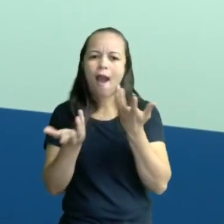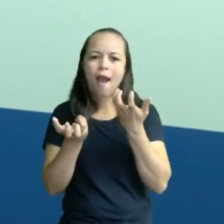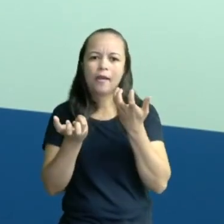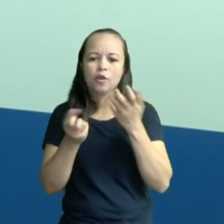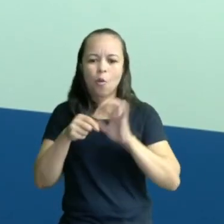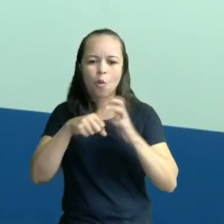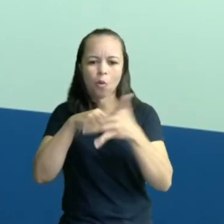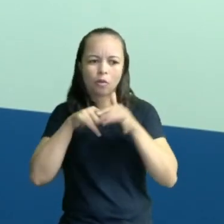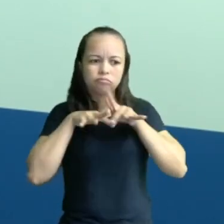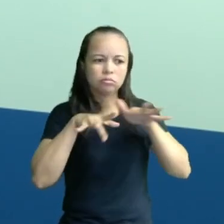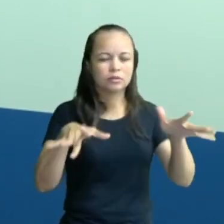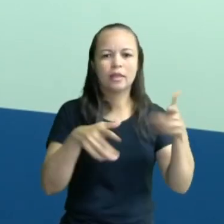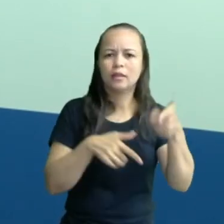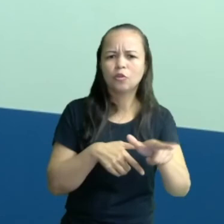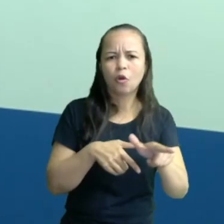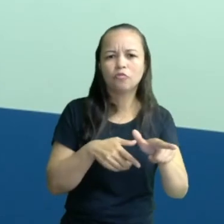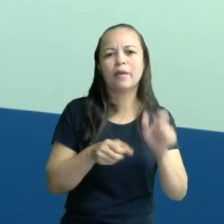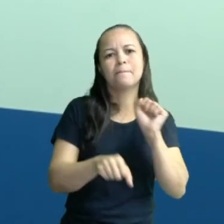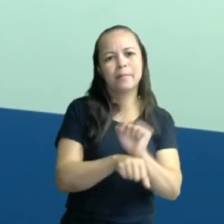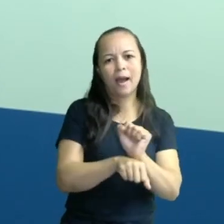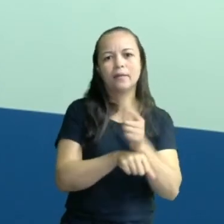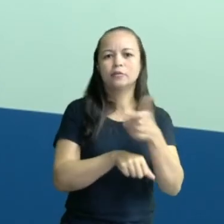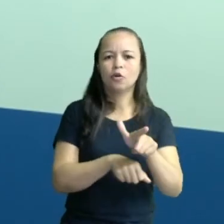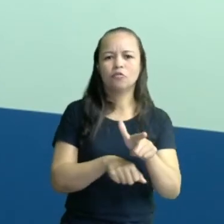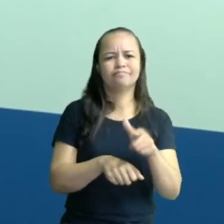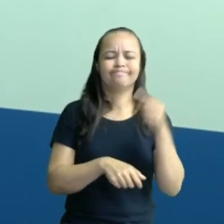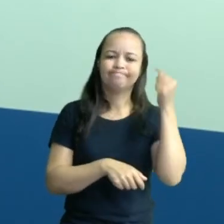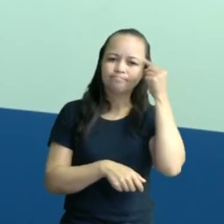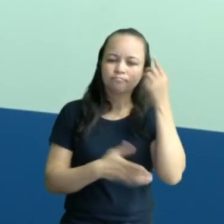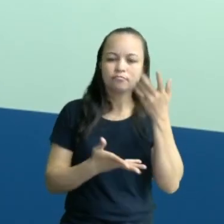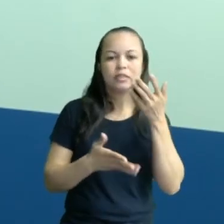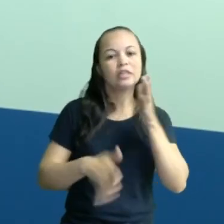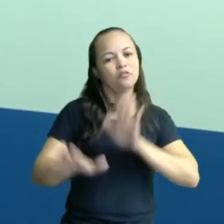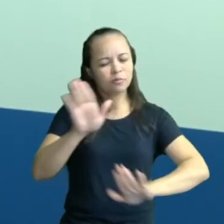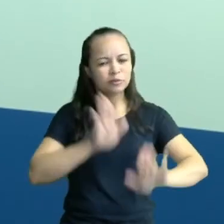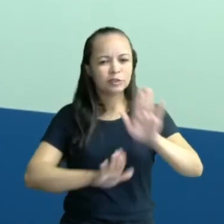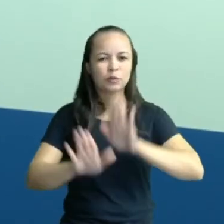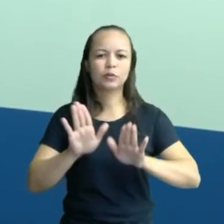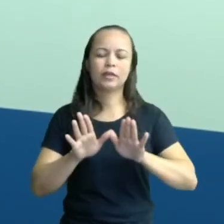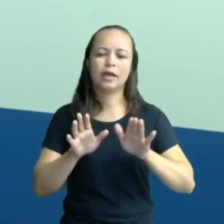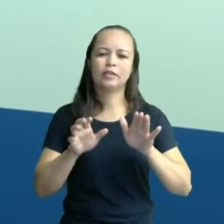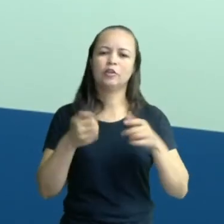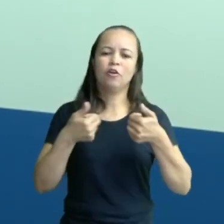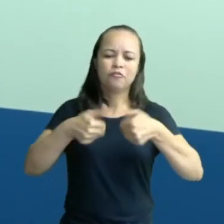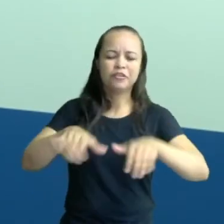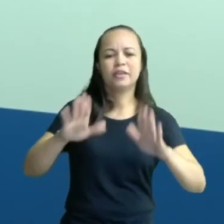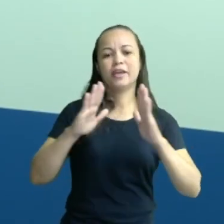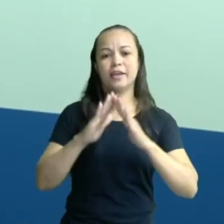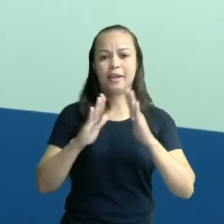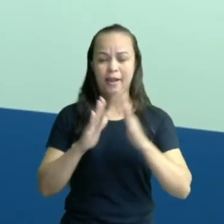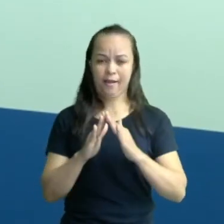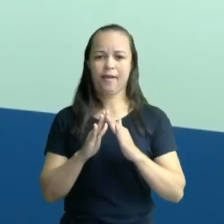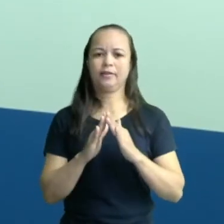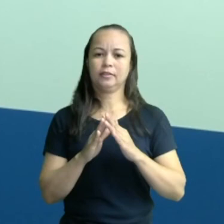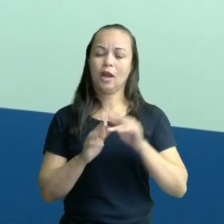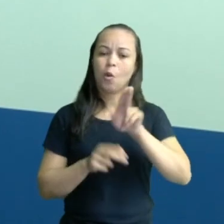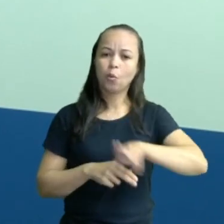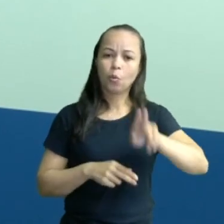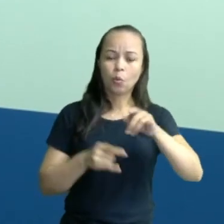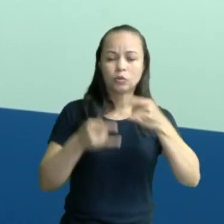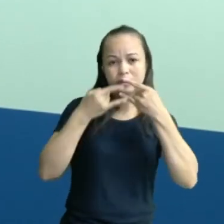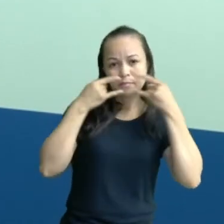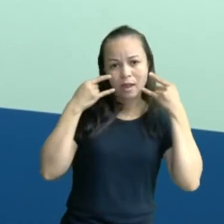novo? Então, gente, vamos se cuidar. Não saiam de casa sem necessidade. Usem máscara